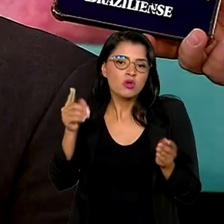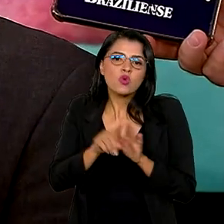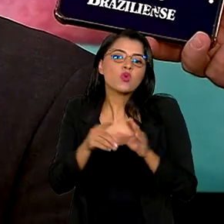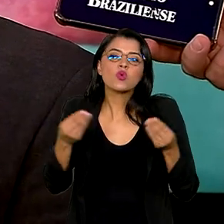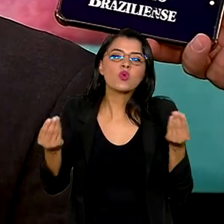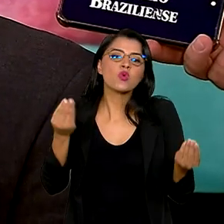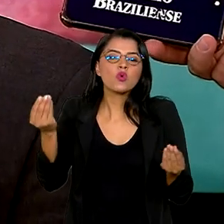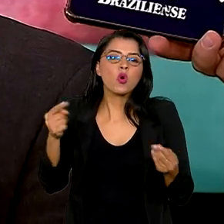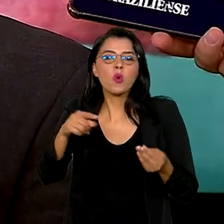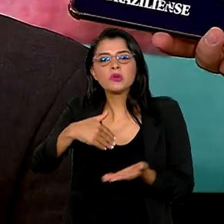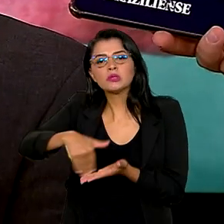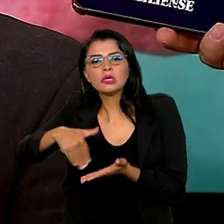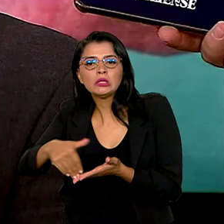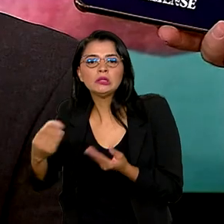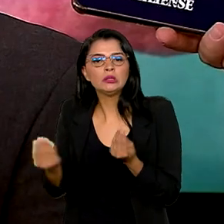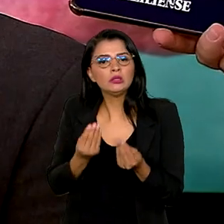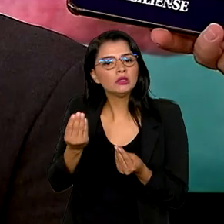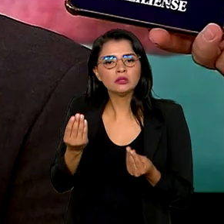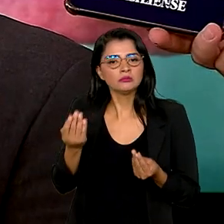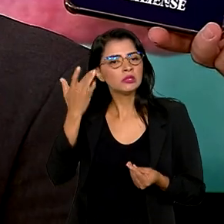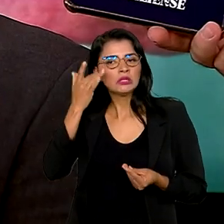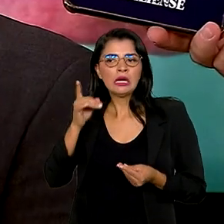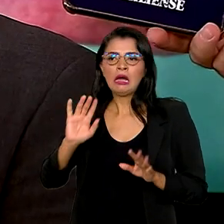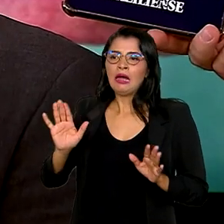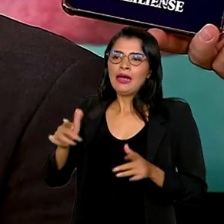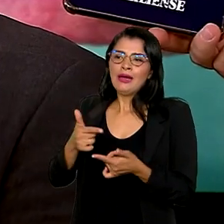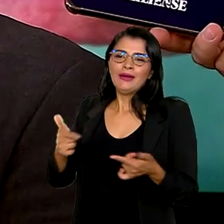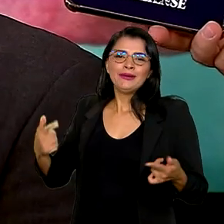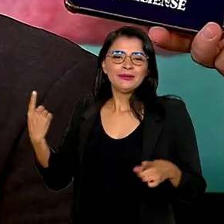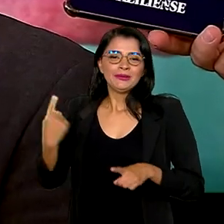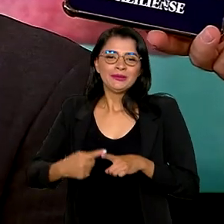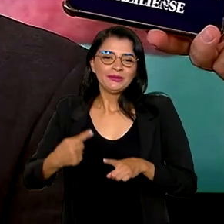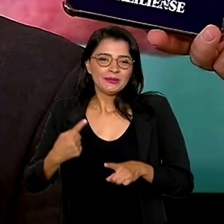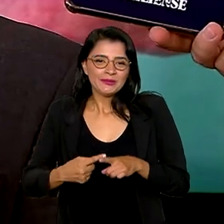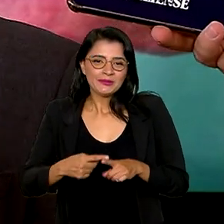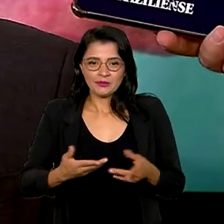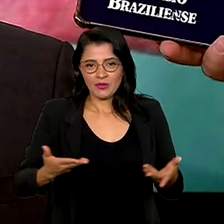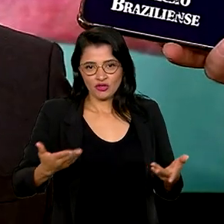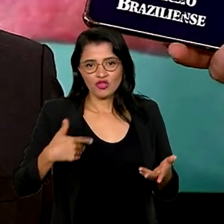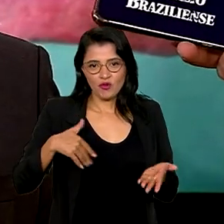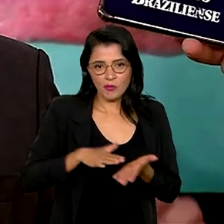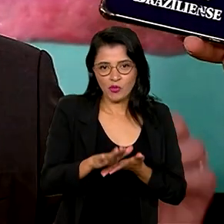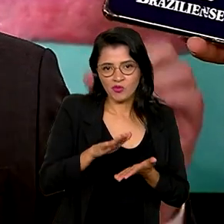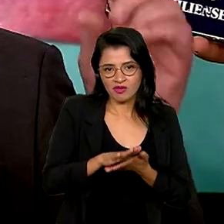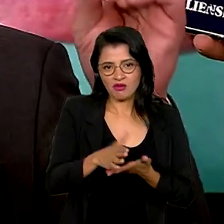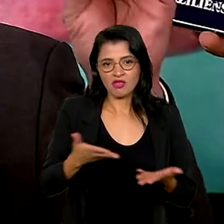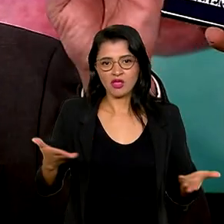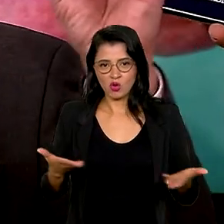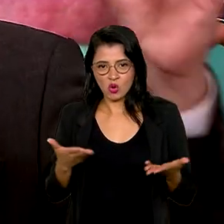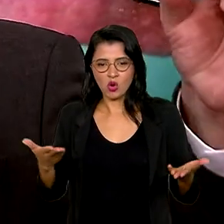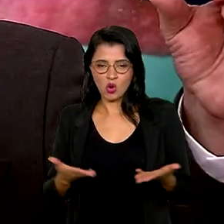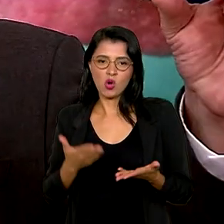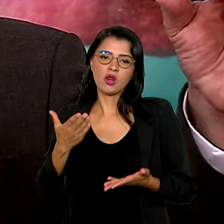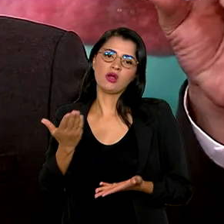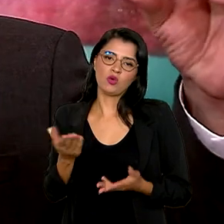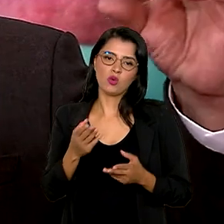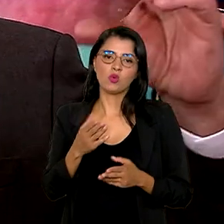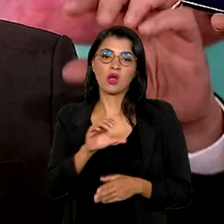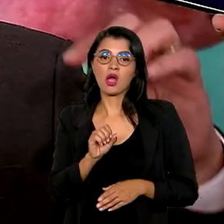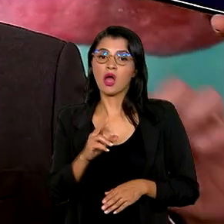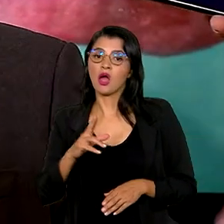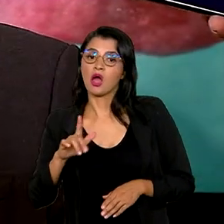da secretaria não tem porque hoje foi publicada apenas o cargo de Ministro